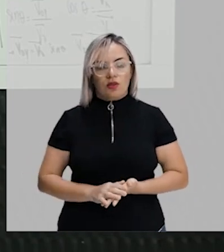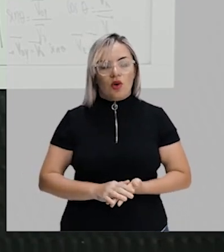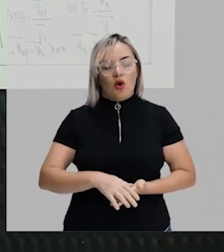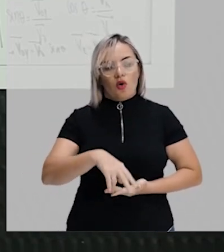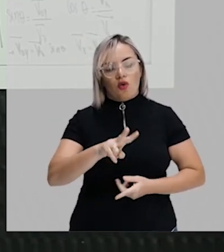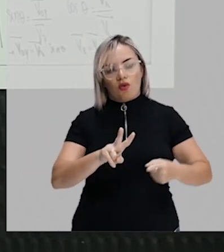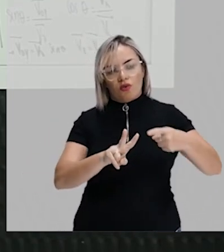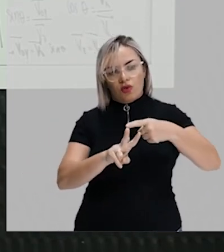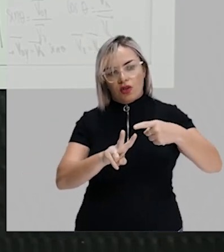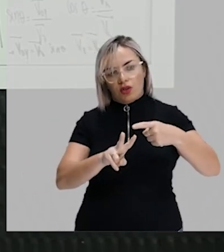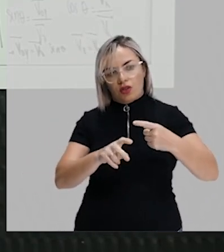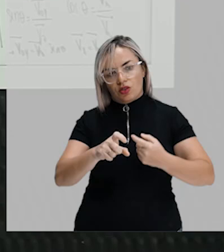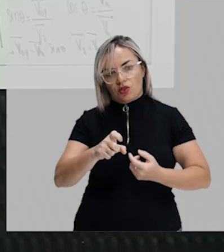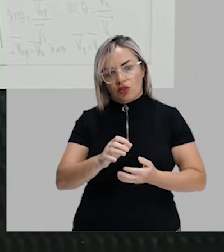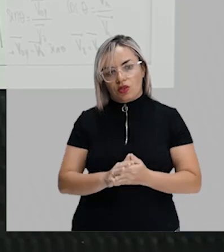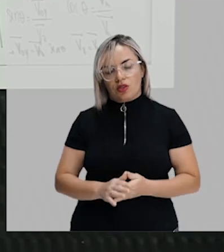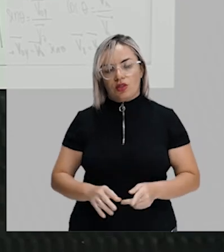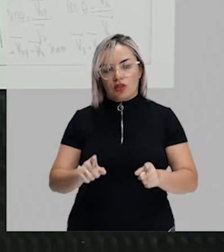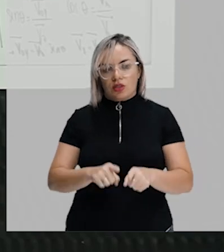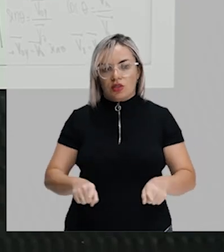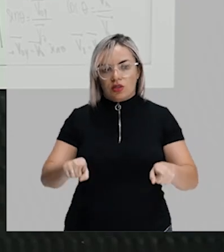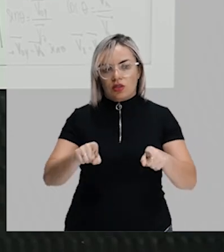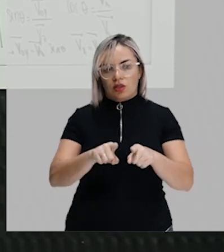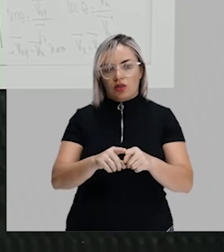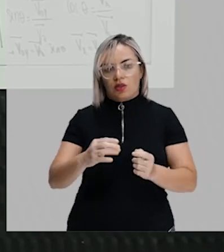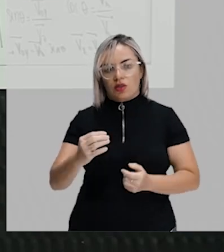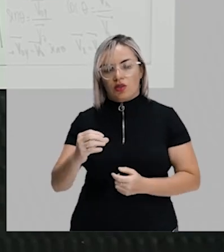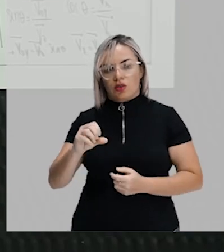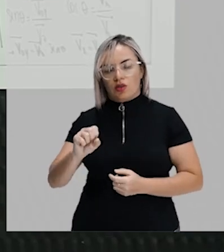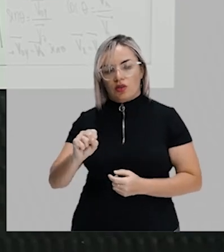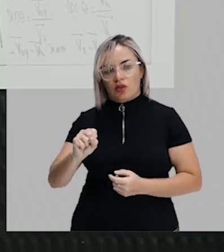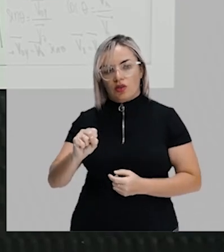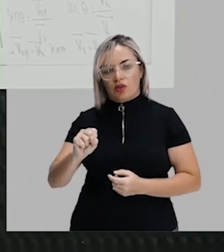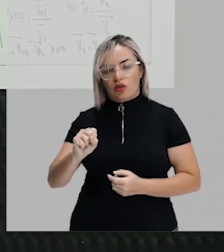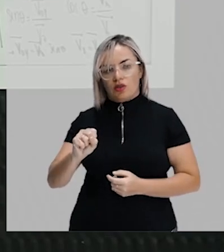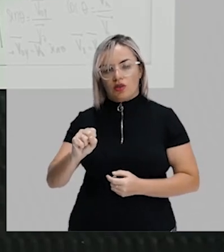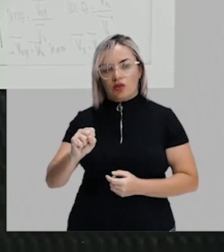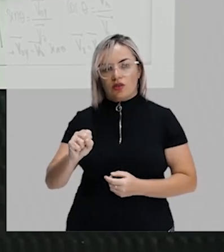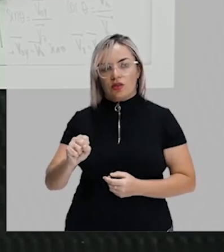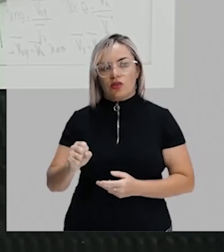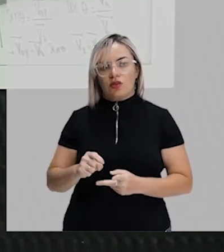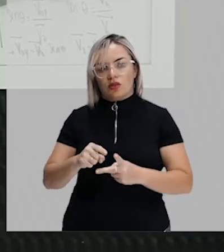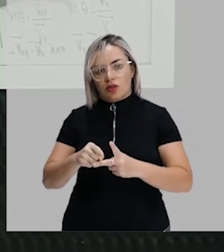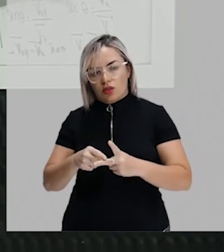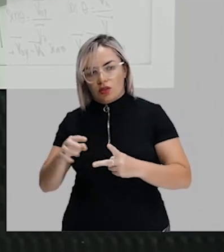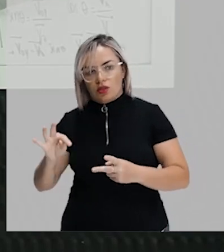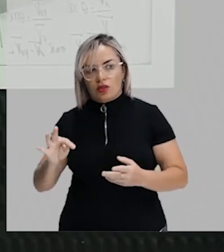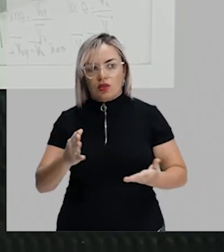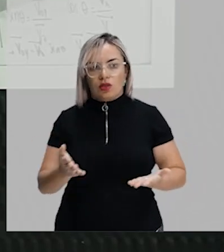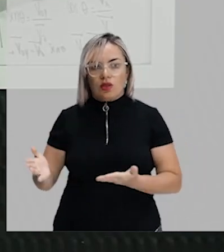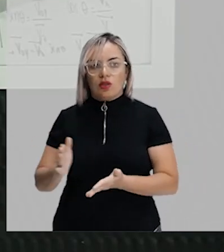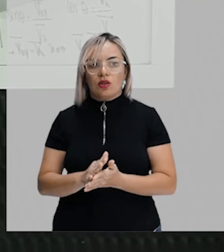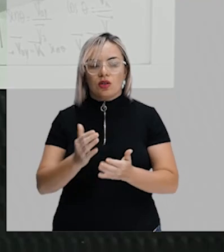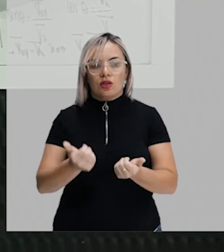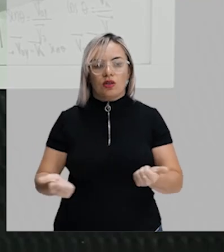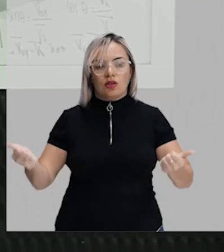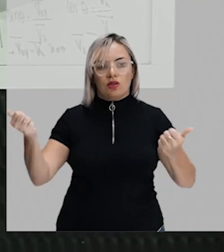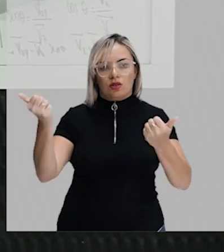ok? Aqui nós podemos também, como vai ficar y, né, fazer essas substituições levando em relação